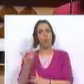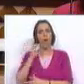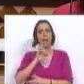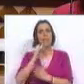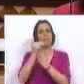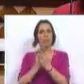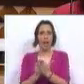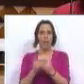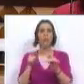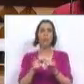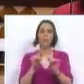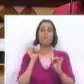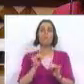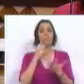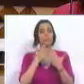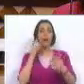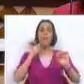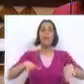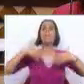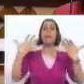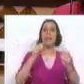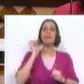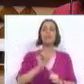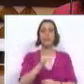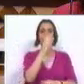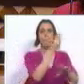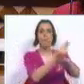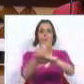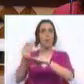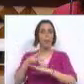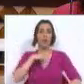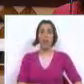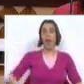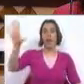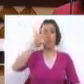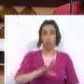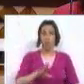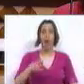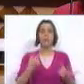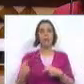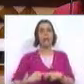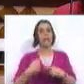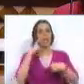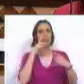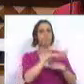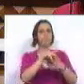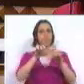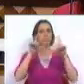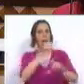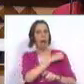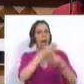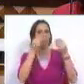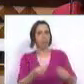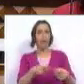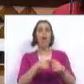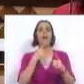classificado, tinha assente o princípio de que os monumentos nacionais e os imóveis de interesse público careciam